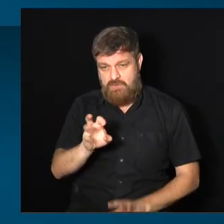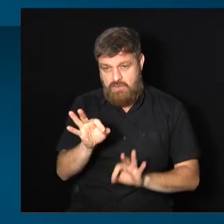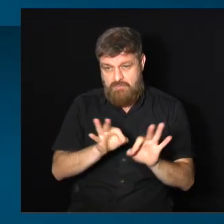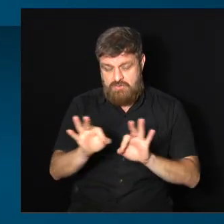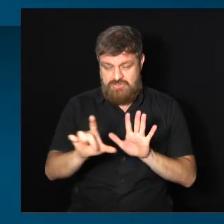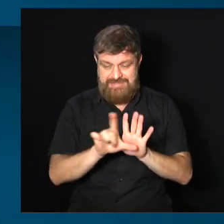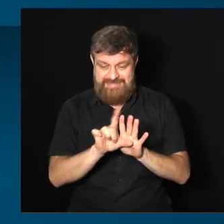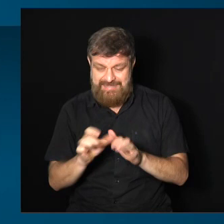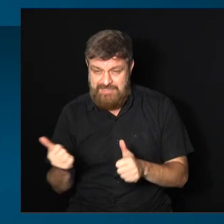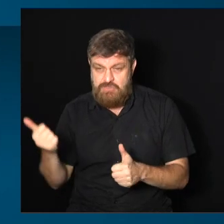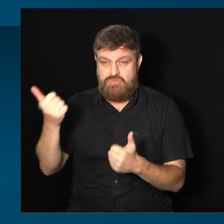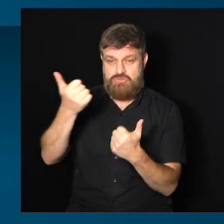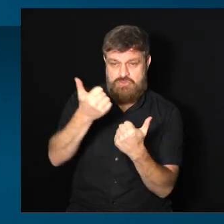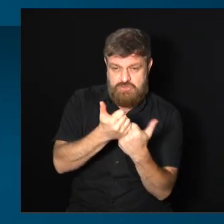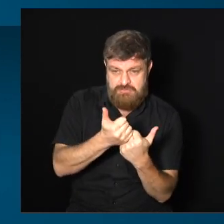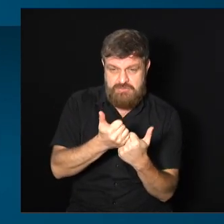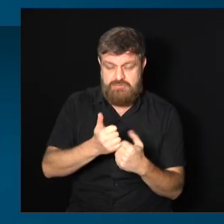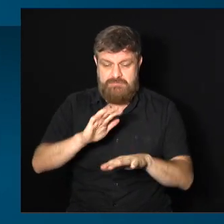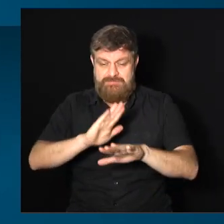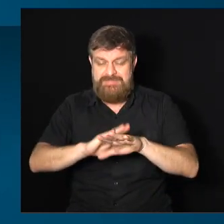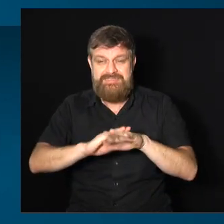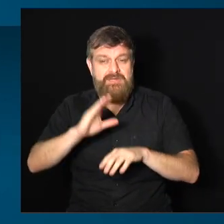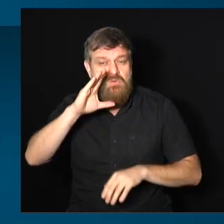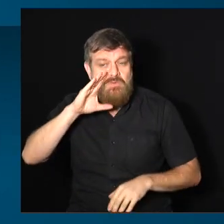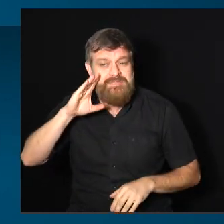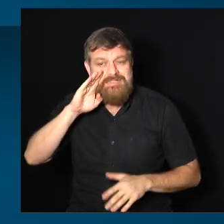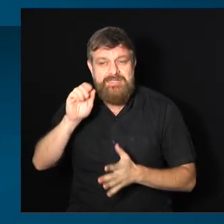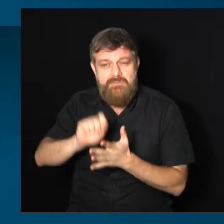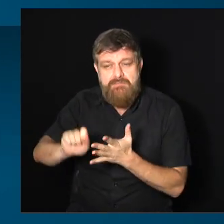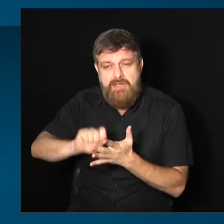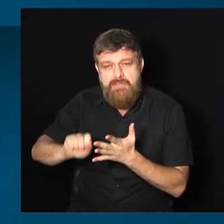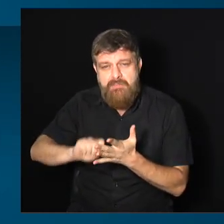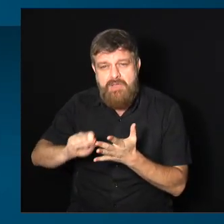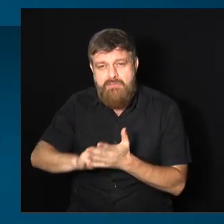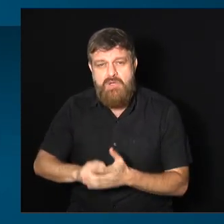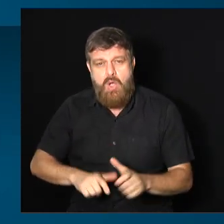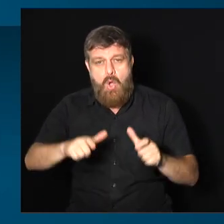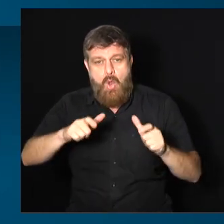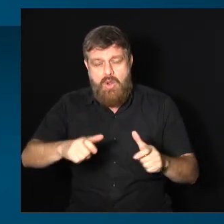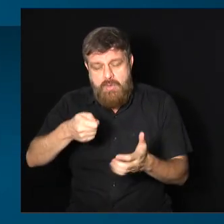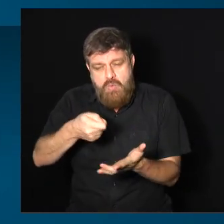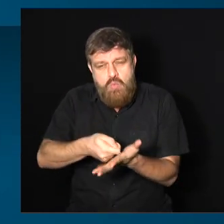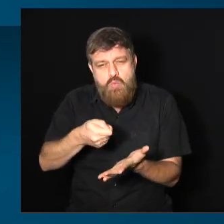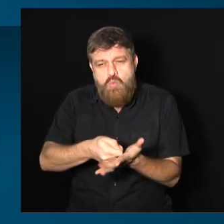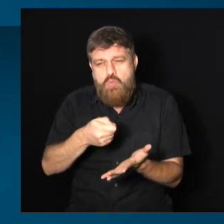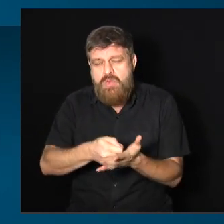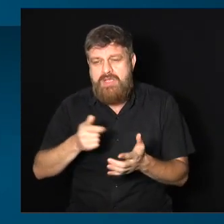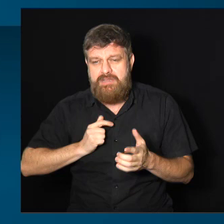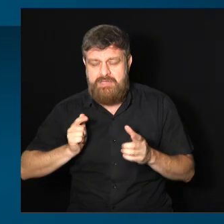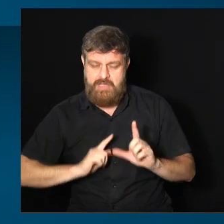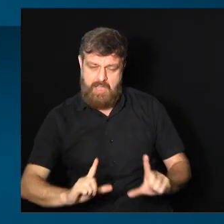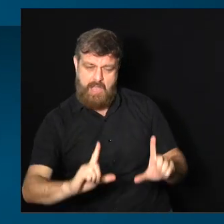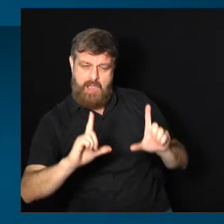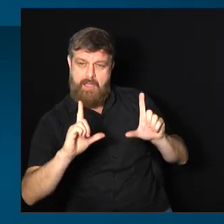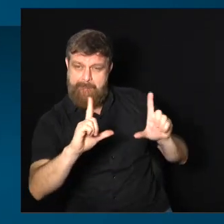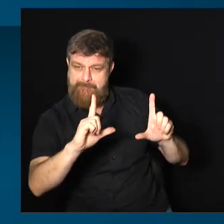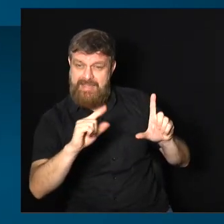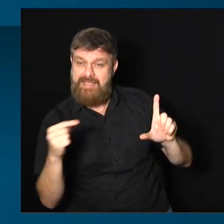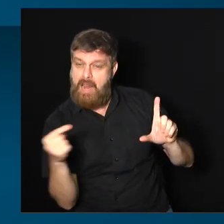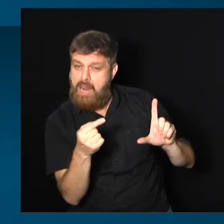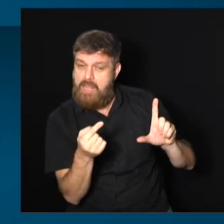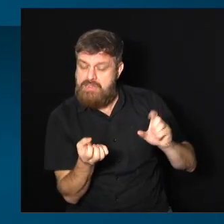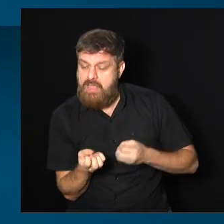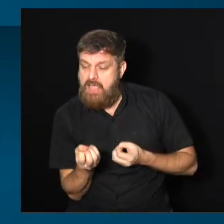ao projeto de lei do vereador Luiz Cirilo, que obriga os estabelecimentos comerciais a fixarem placas